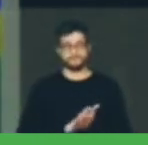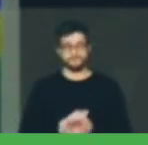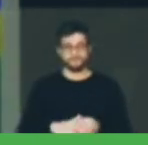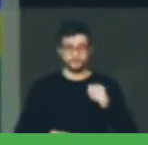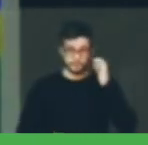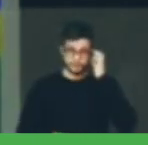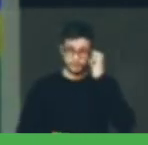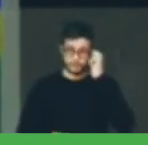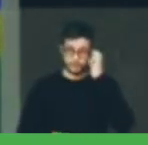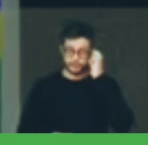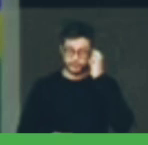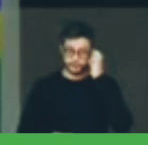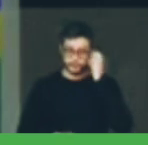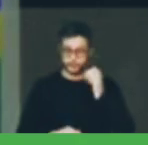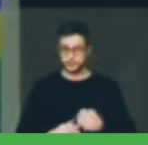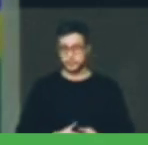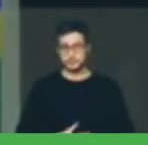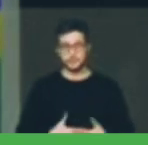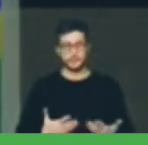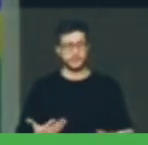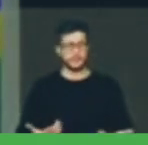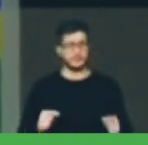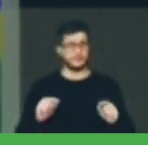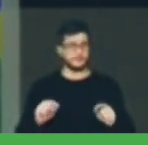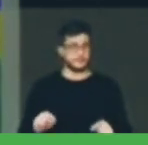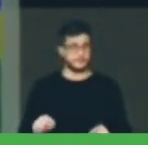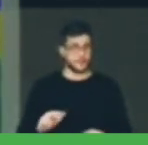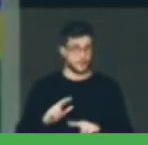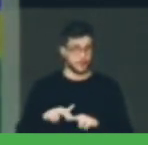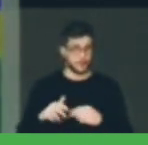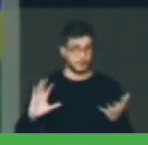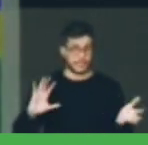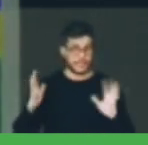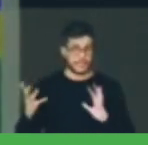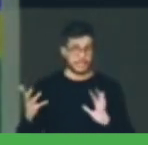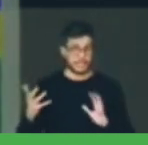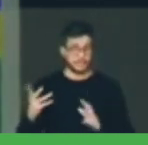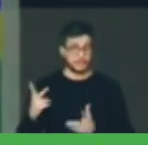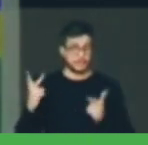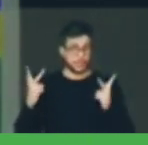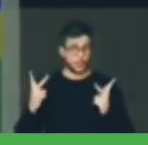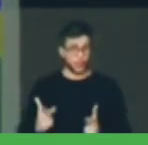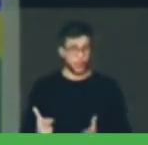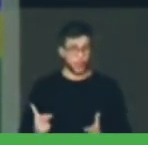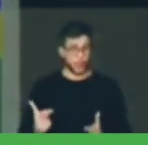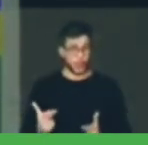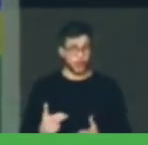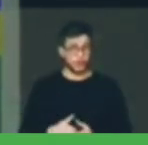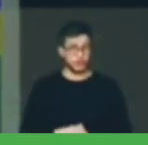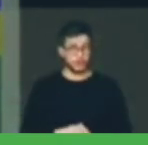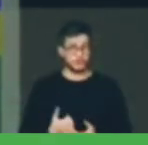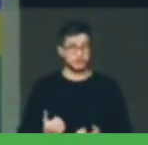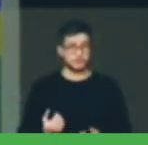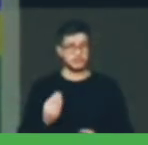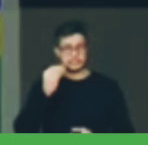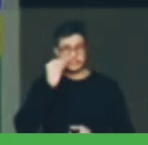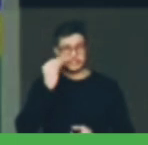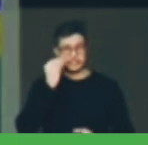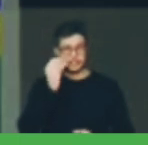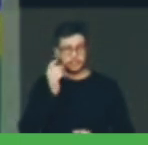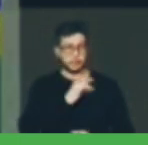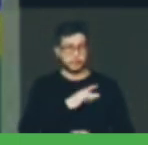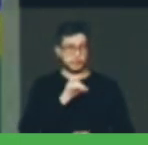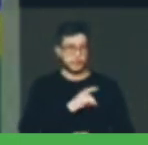nessa questão do clima eles não estão fazendo a mesma coisa? Levando medo para a população,